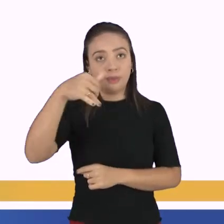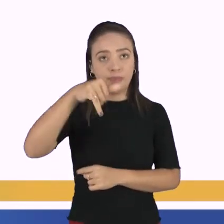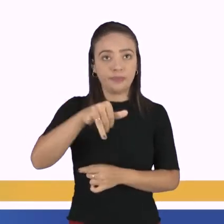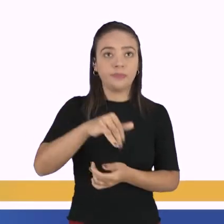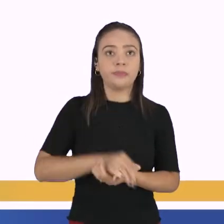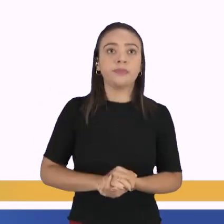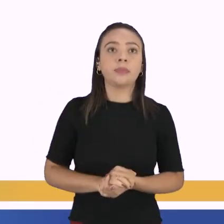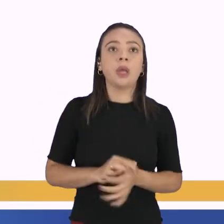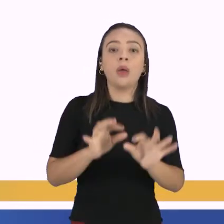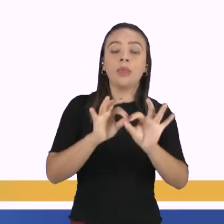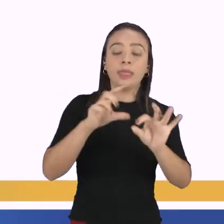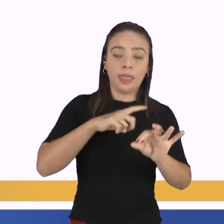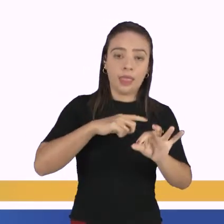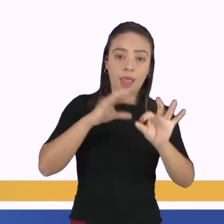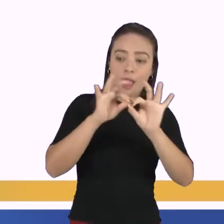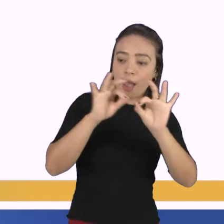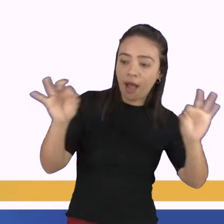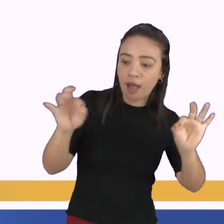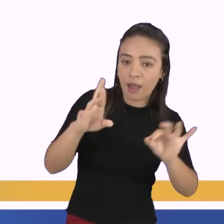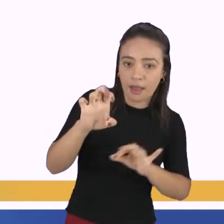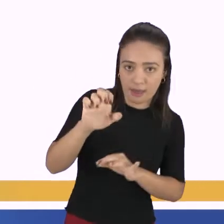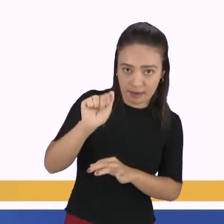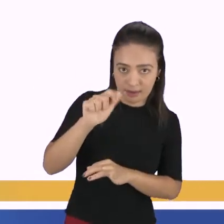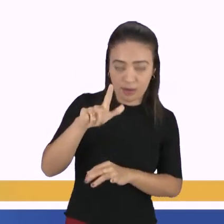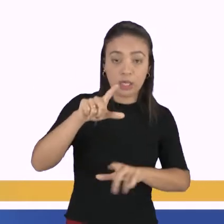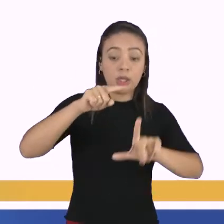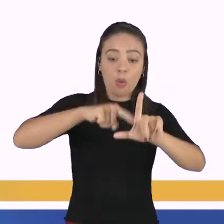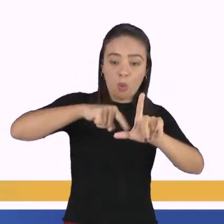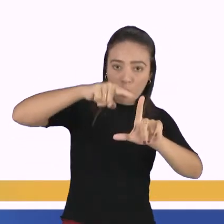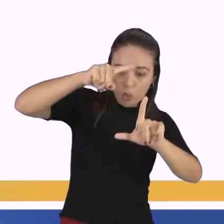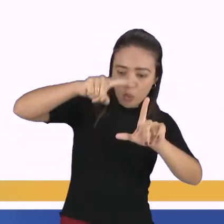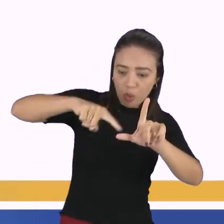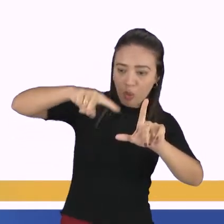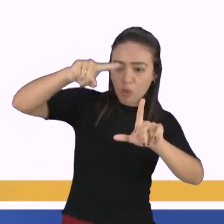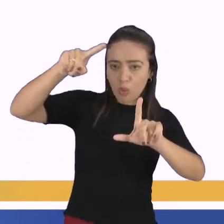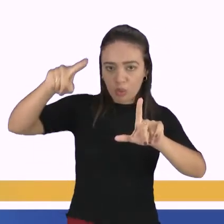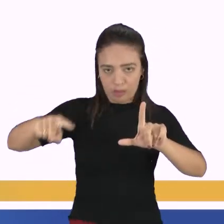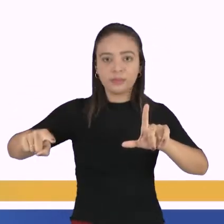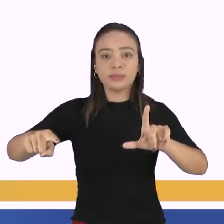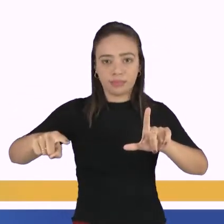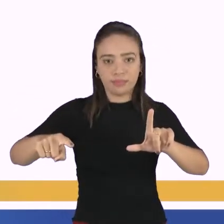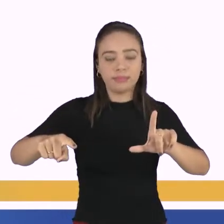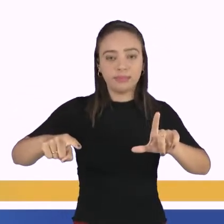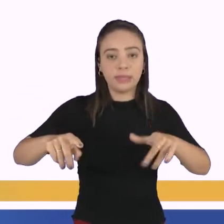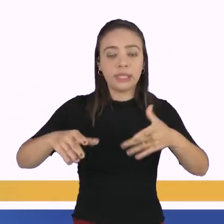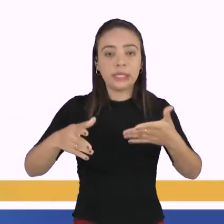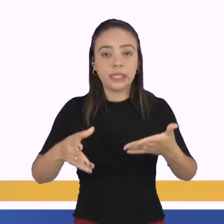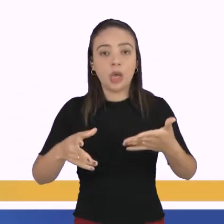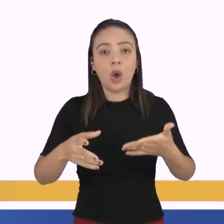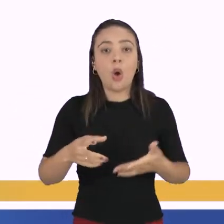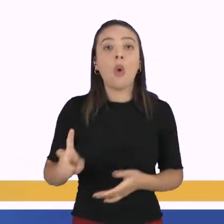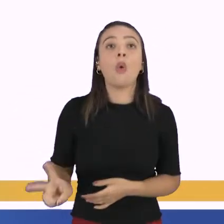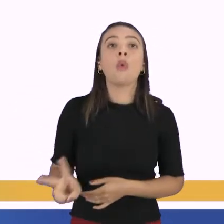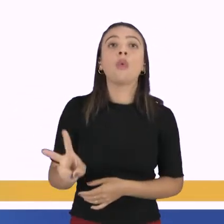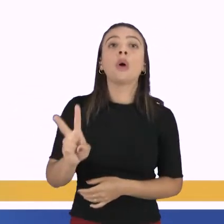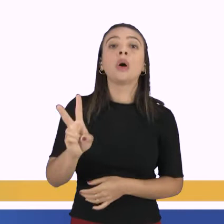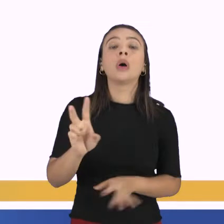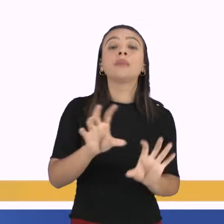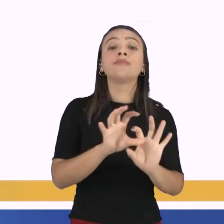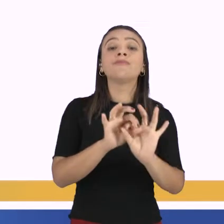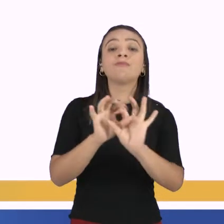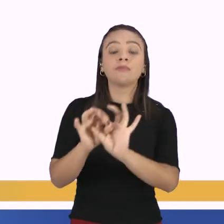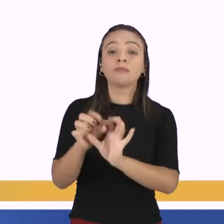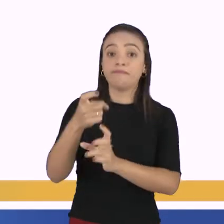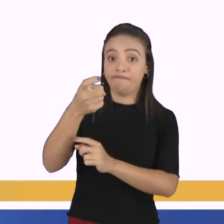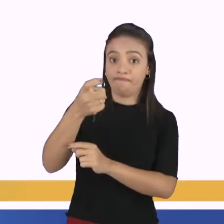f é um intervalo da reta real, o gráfico acaba sendo uma curva no plano cartesiano. Os valores do domínio ficam associados